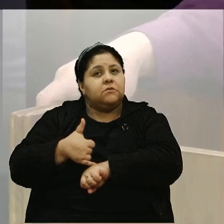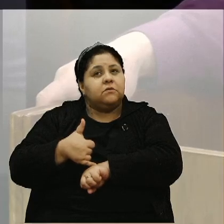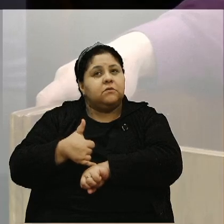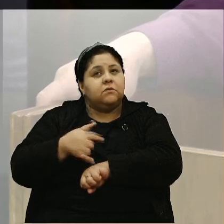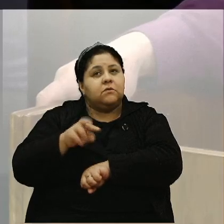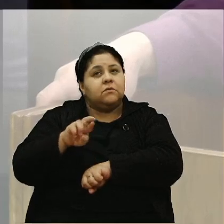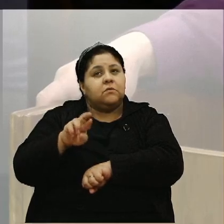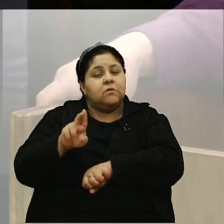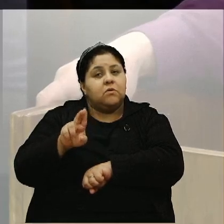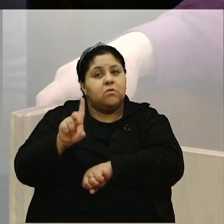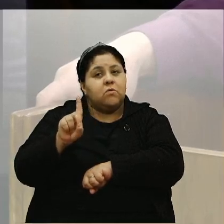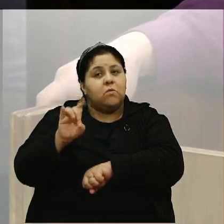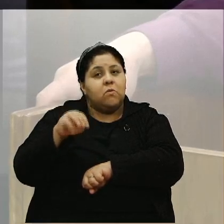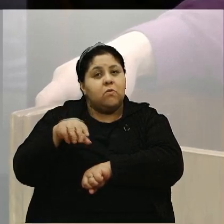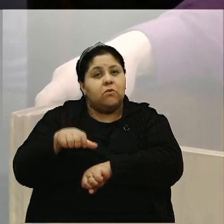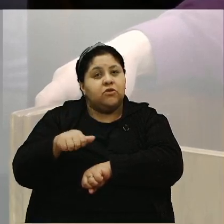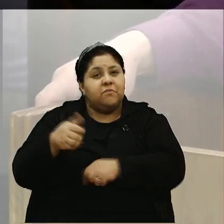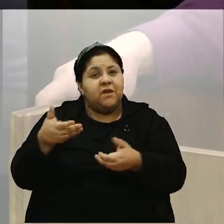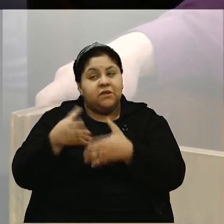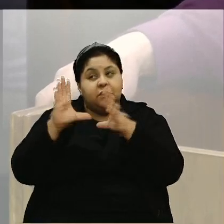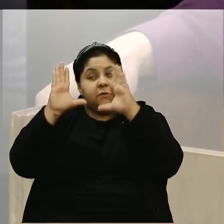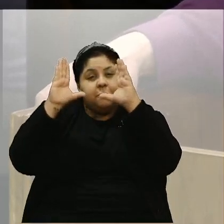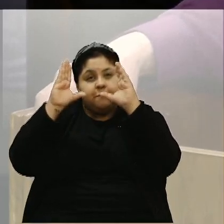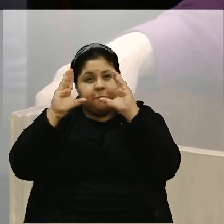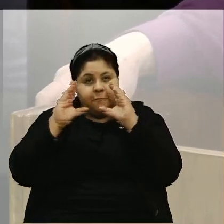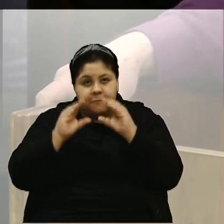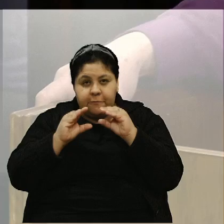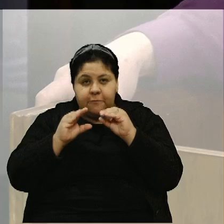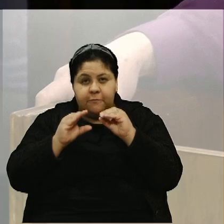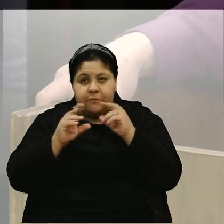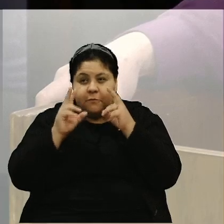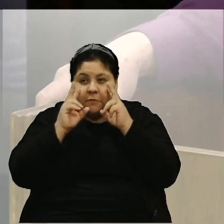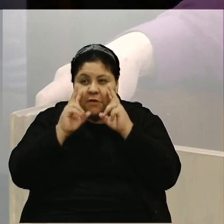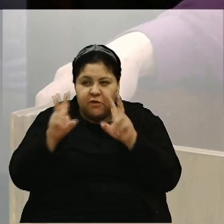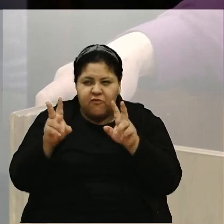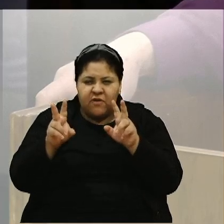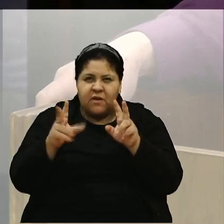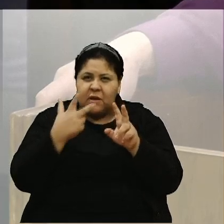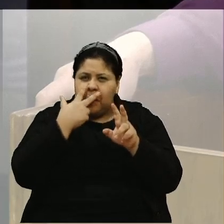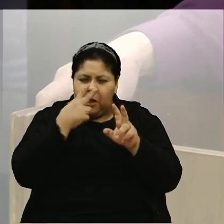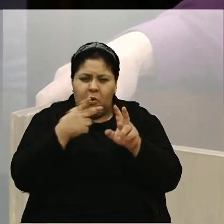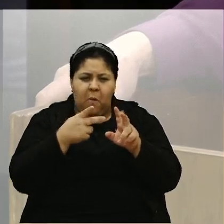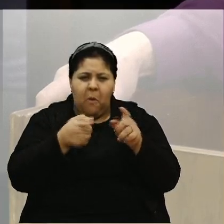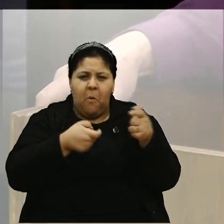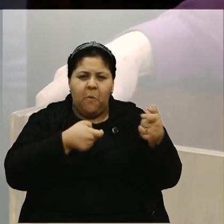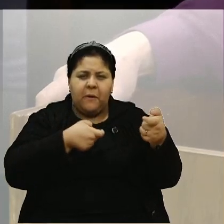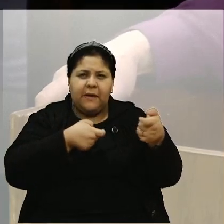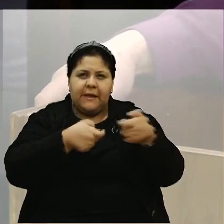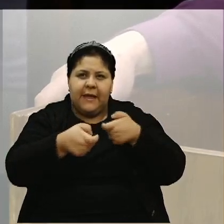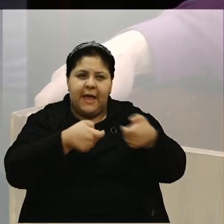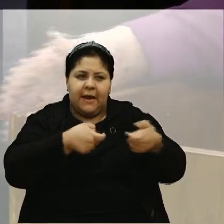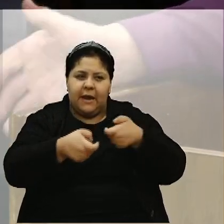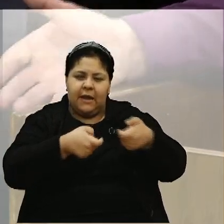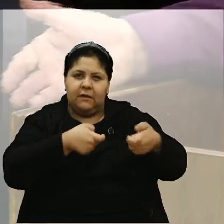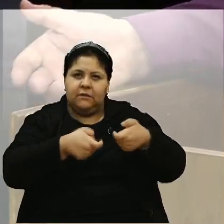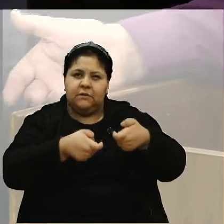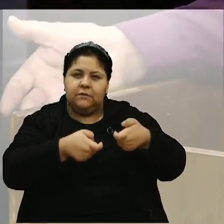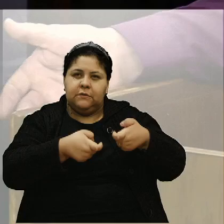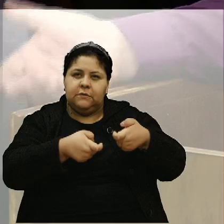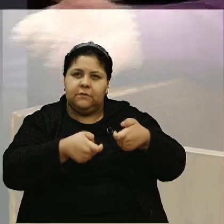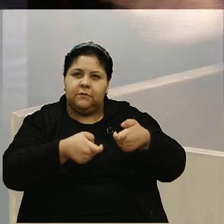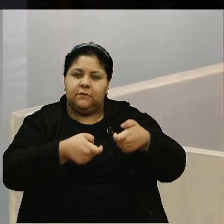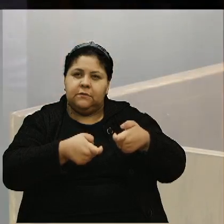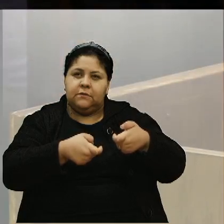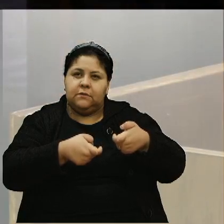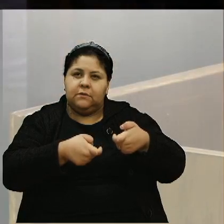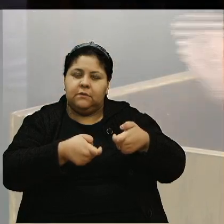Rudimar Manigold já estava escurecendo, que eu vi aquele arsenal de guerra que aparecia ali, eu fiquei até assim,